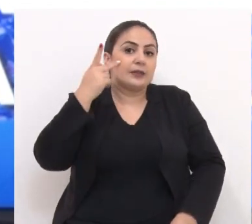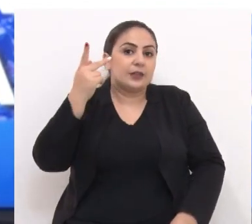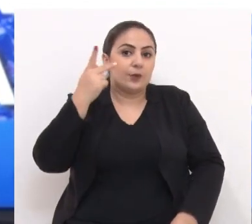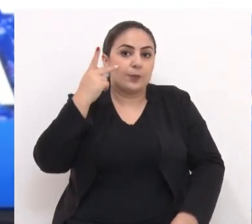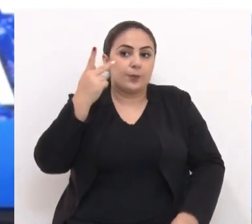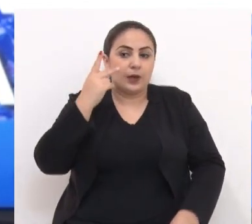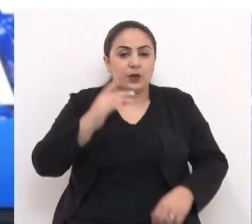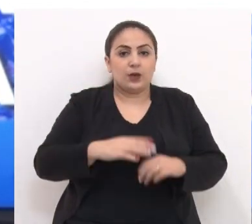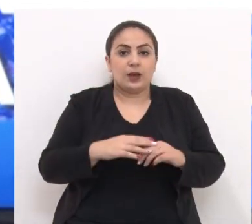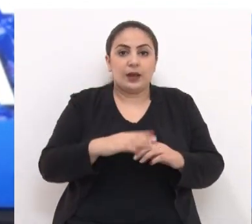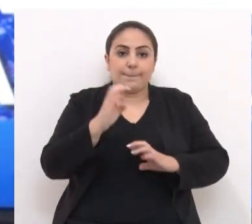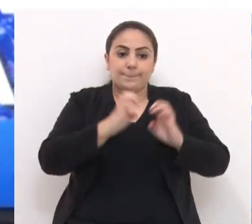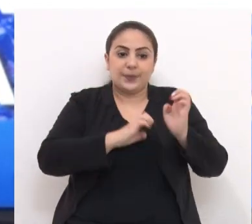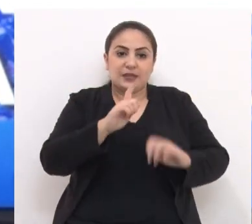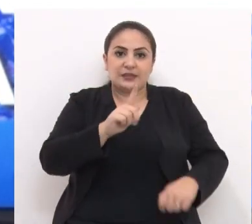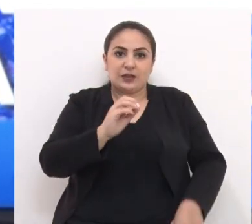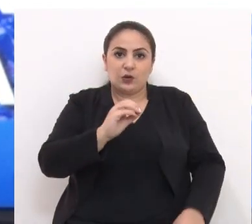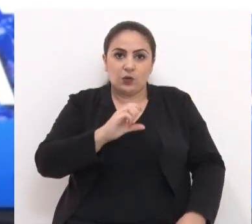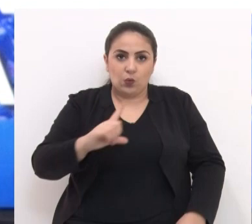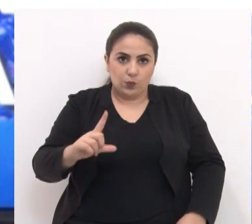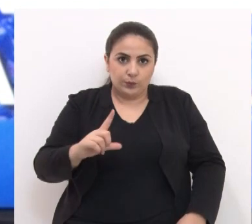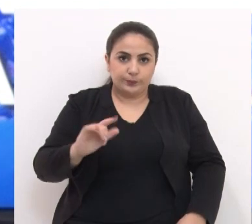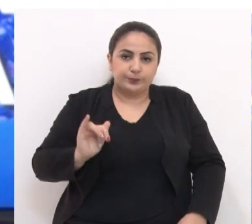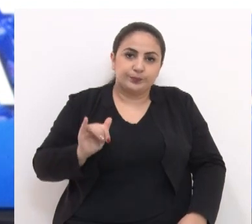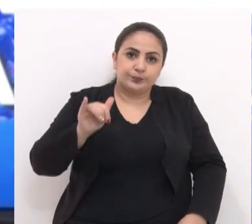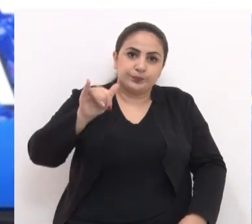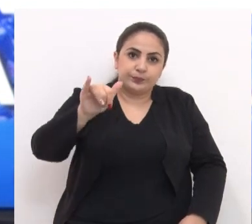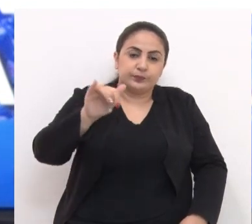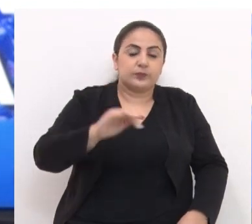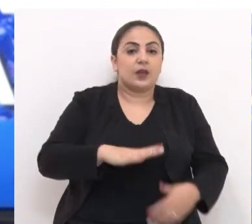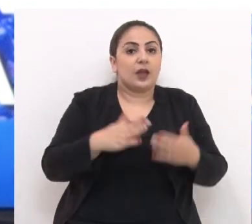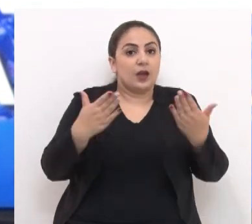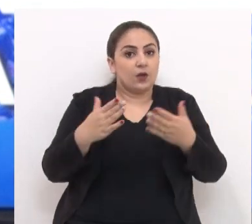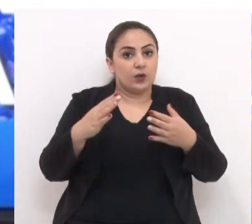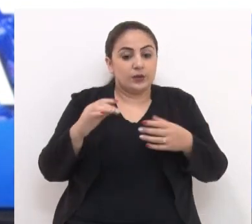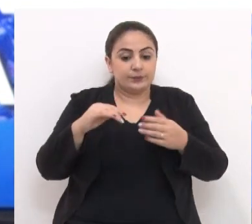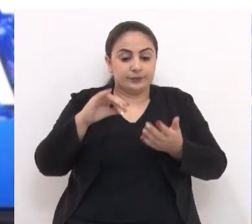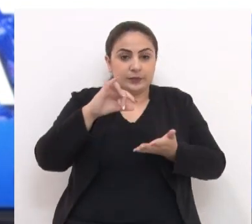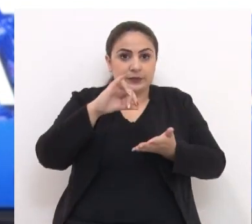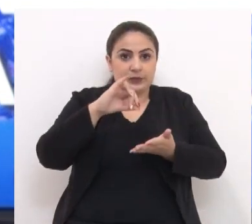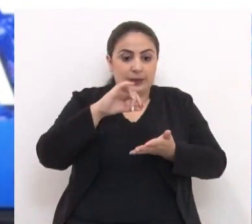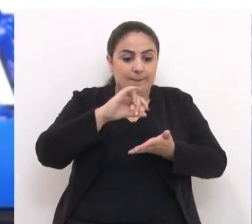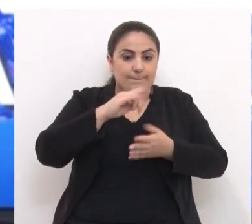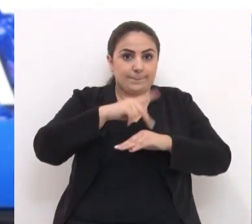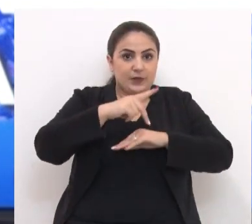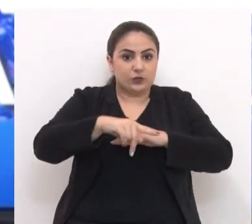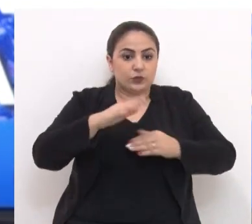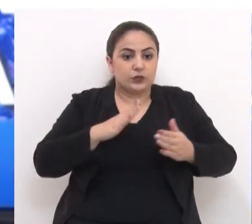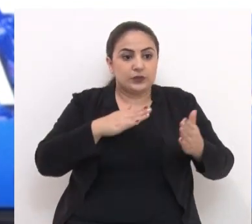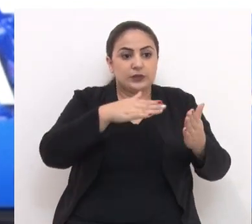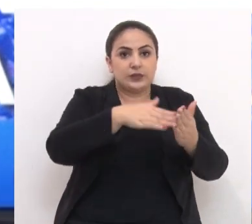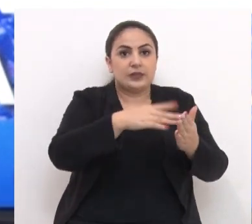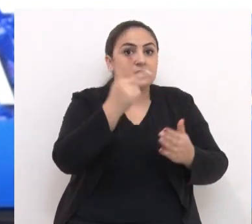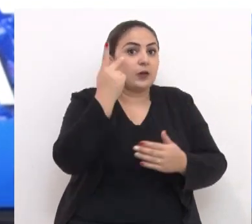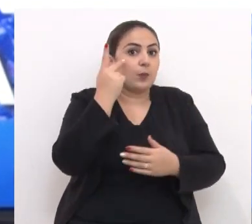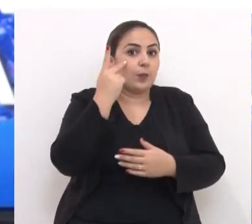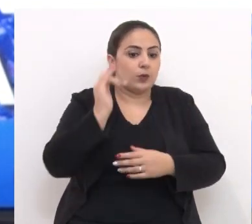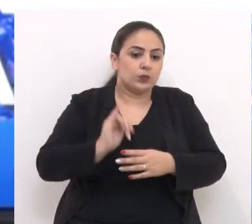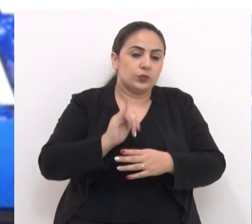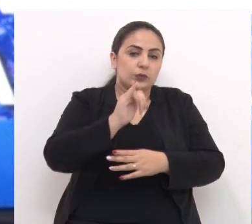para São Paulo pela empresa Gol Linhas Aéreas. A partir de agora, a conexão até Guarulhos pode ser feita